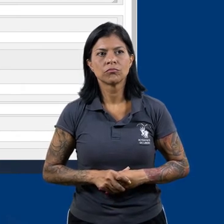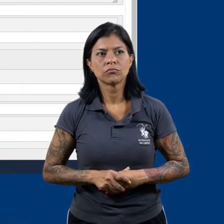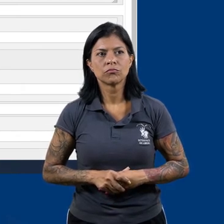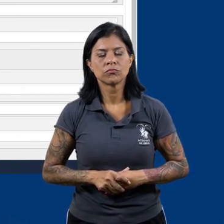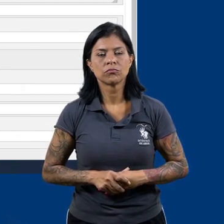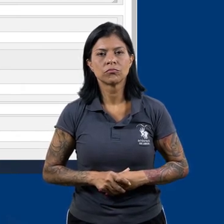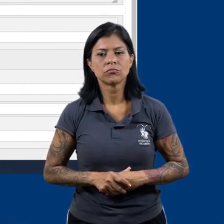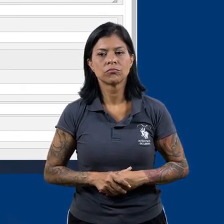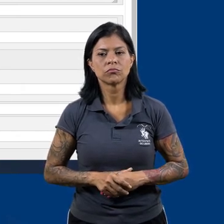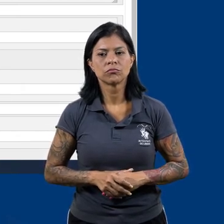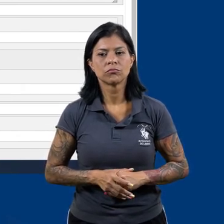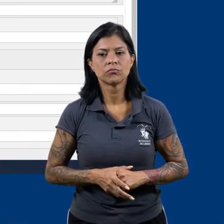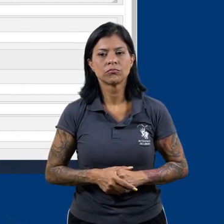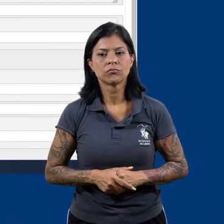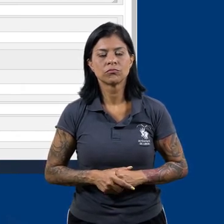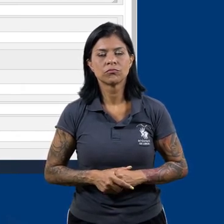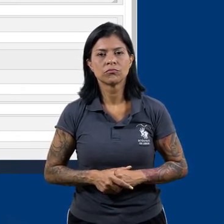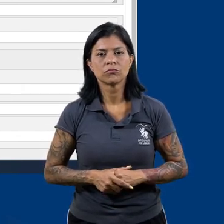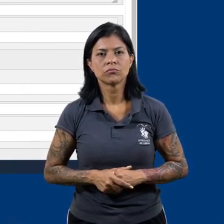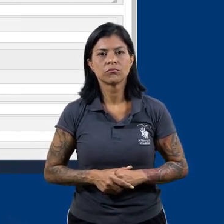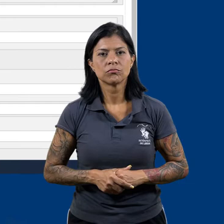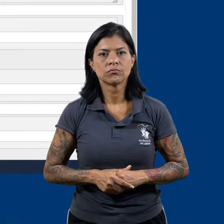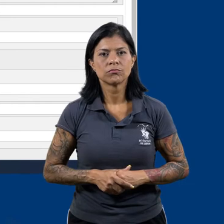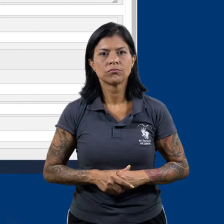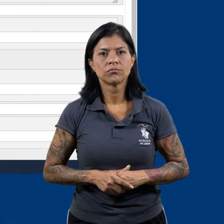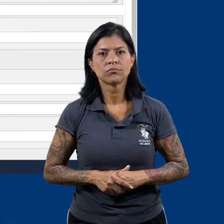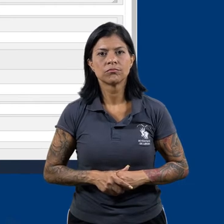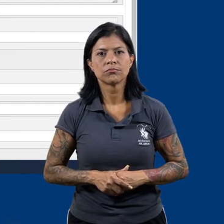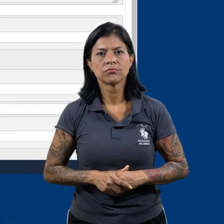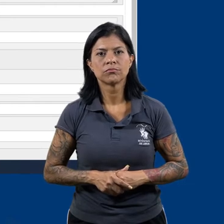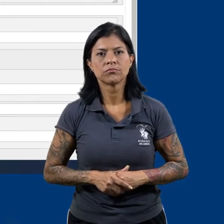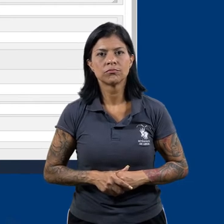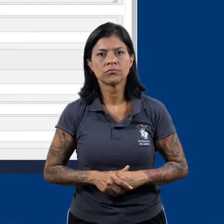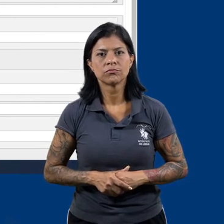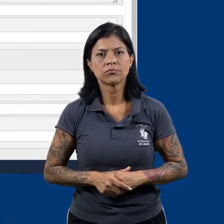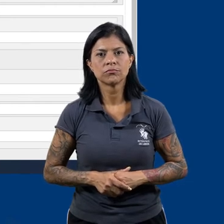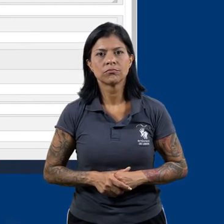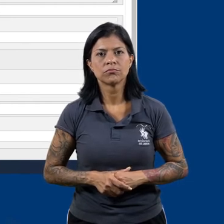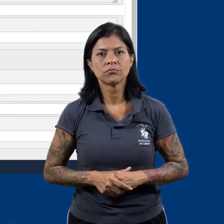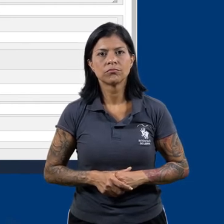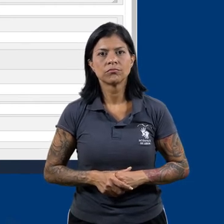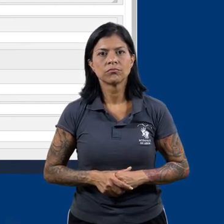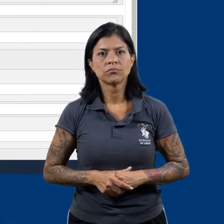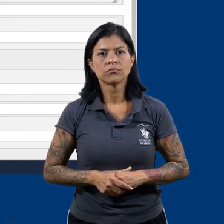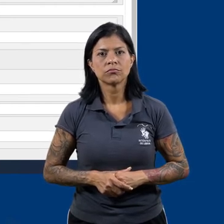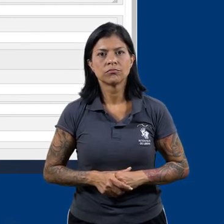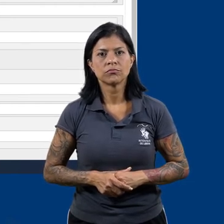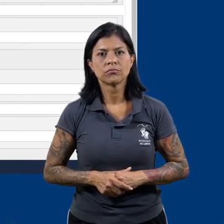E aí E aí